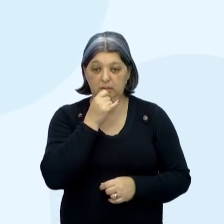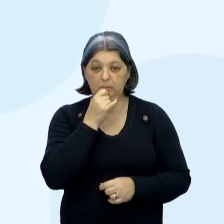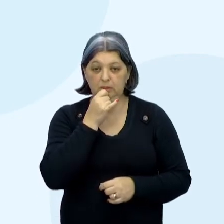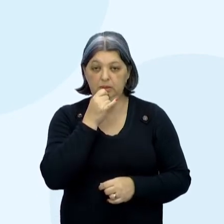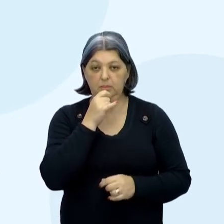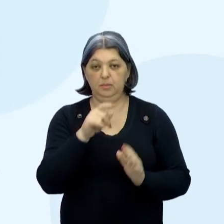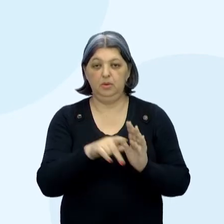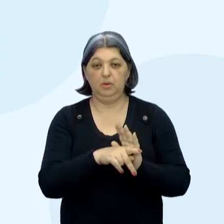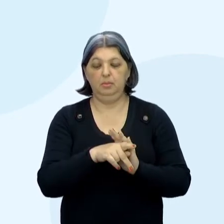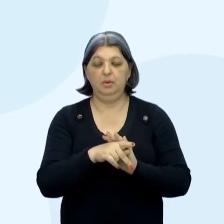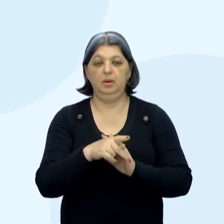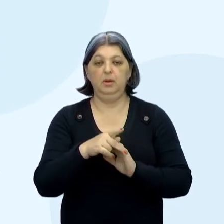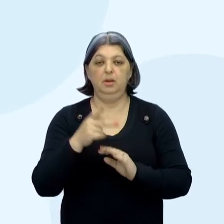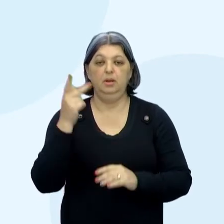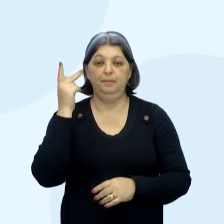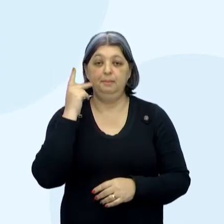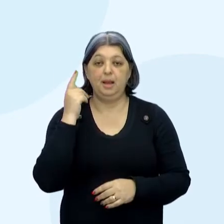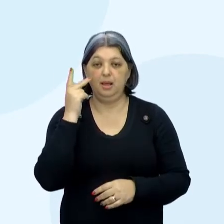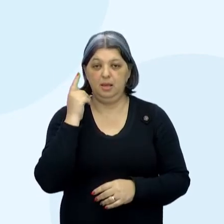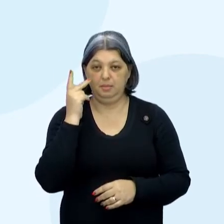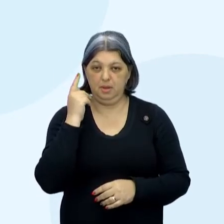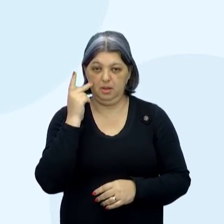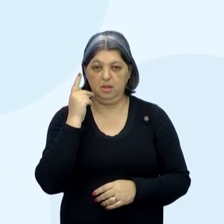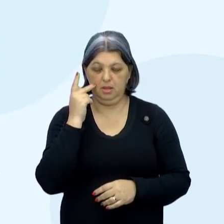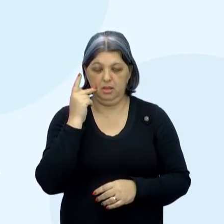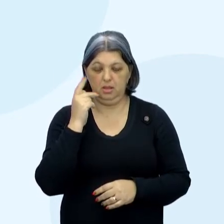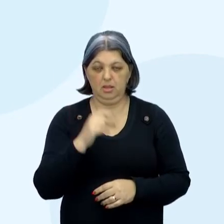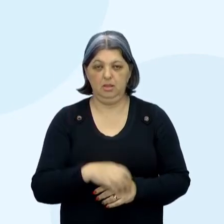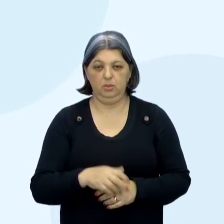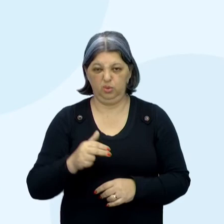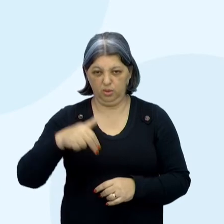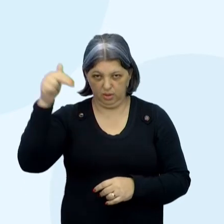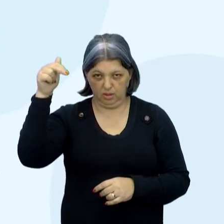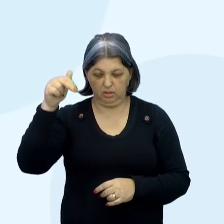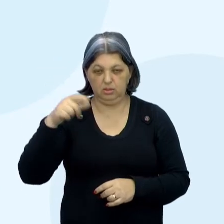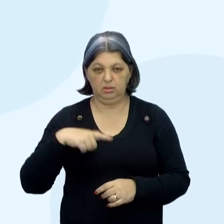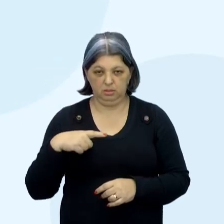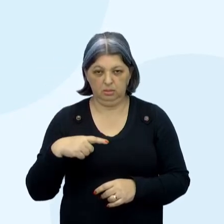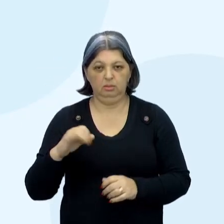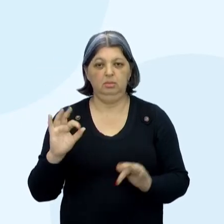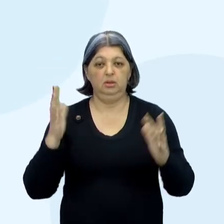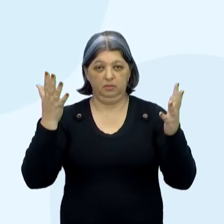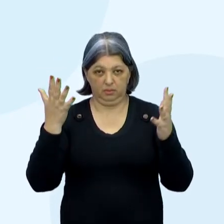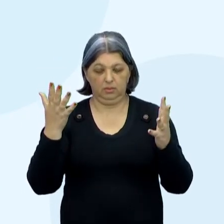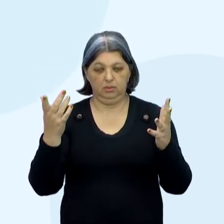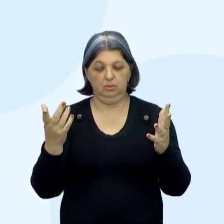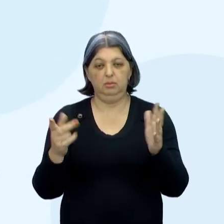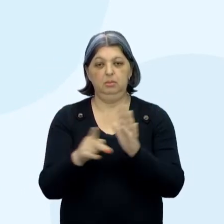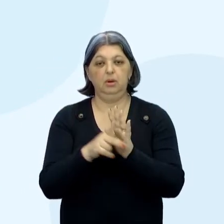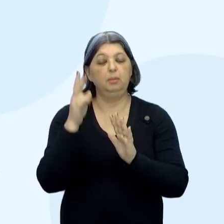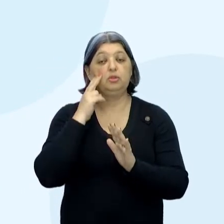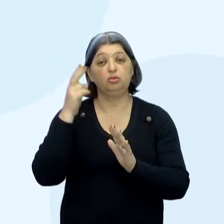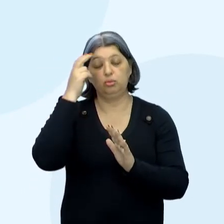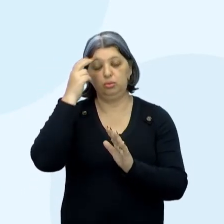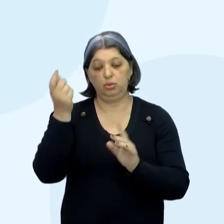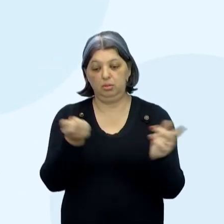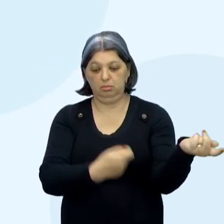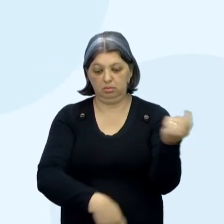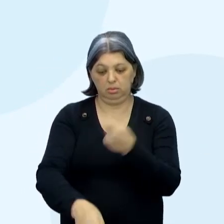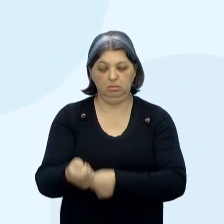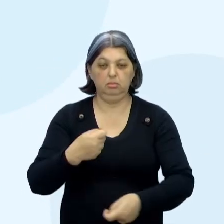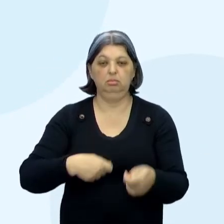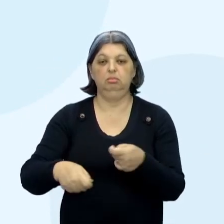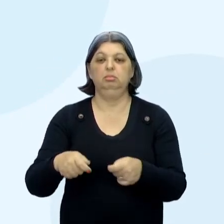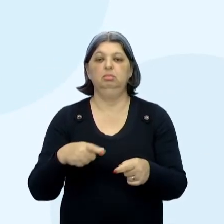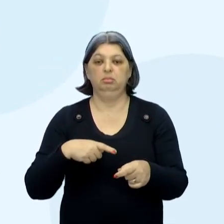na Paraíba, o evento cultural que mais movimenta a economia da cidade e é tido